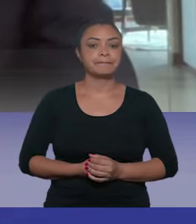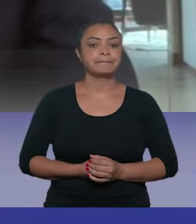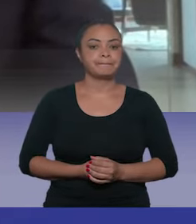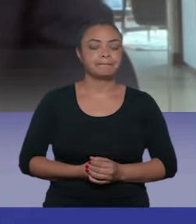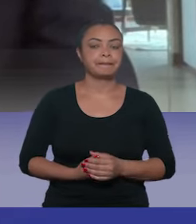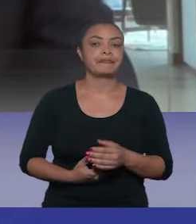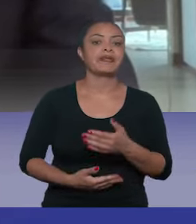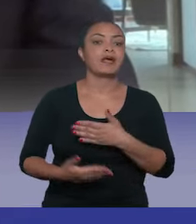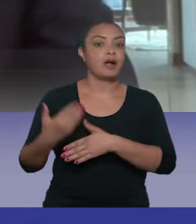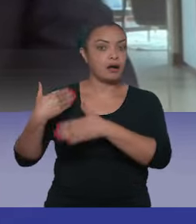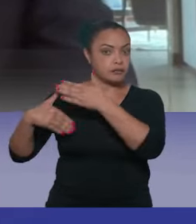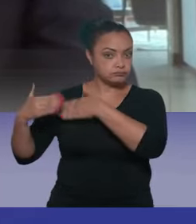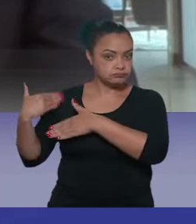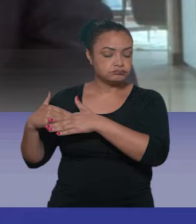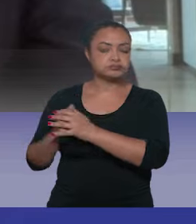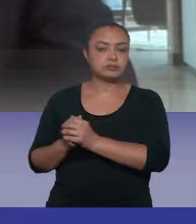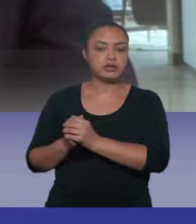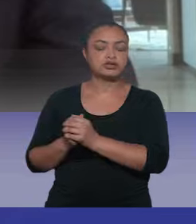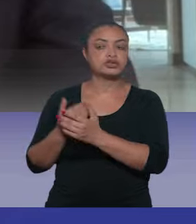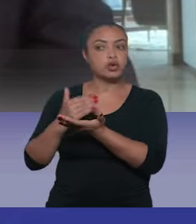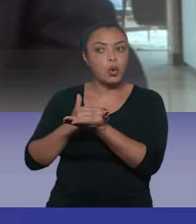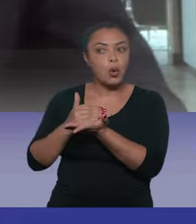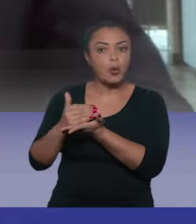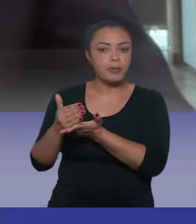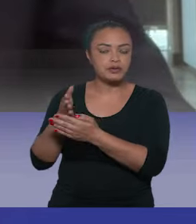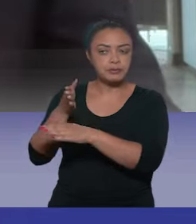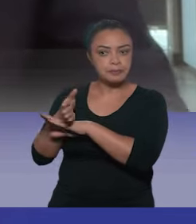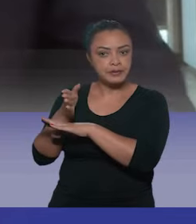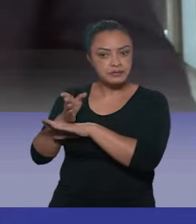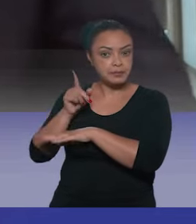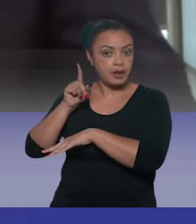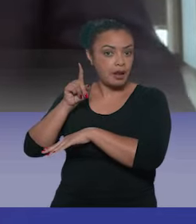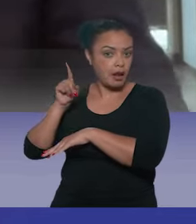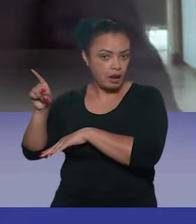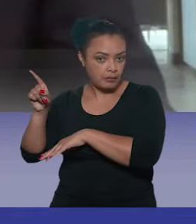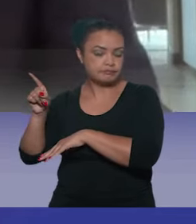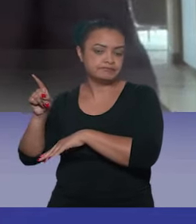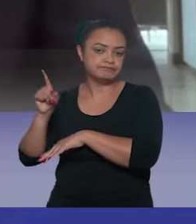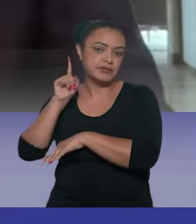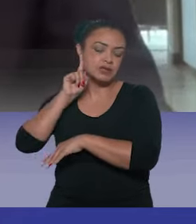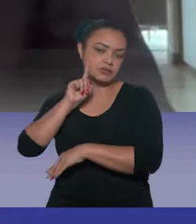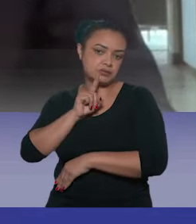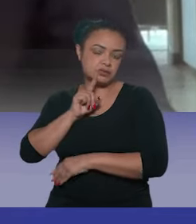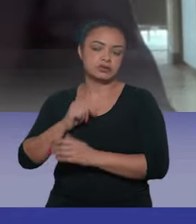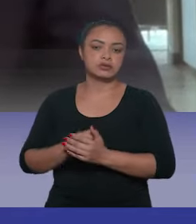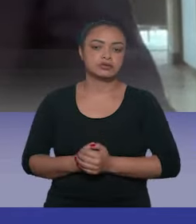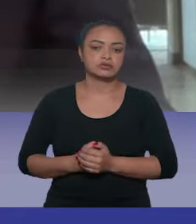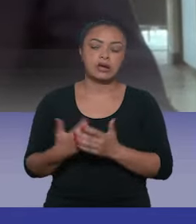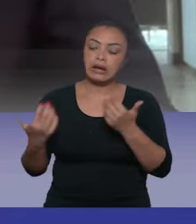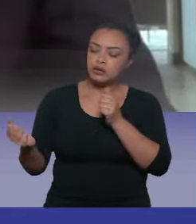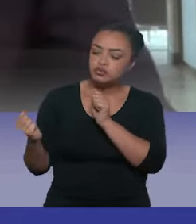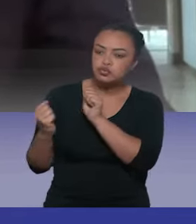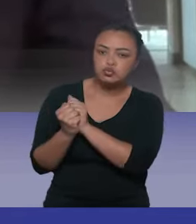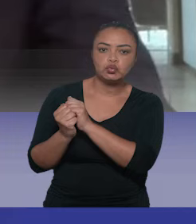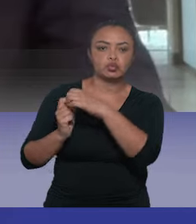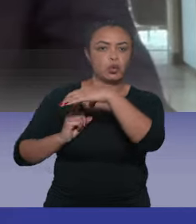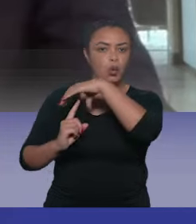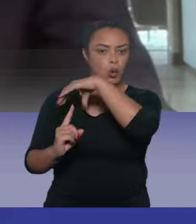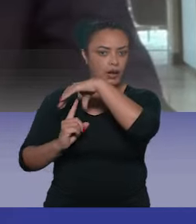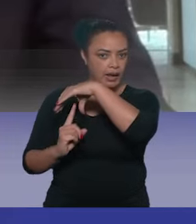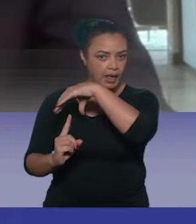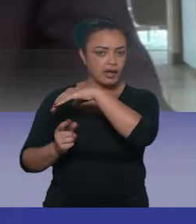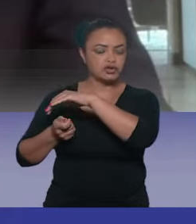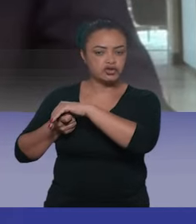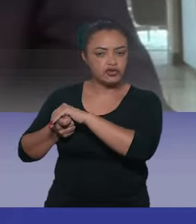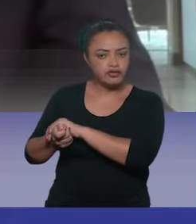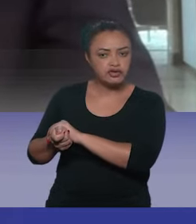comentar esses três pontos, por favor. Perfeito. Um passo atrás, né? Quando a gente fez esse movimento